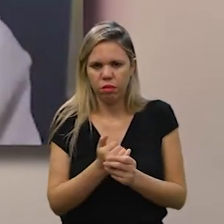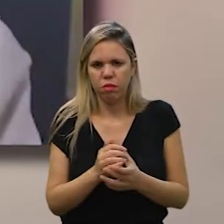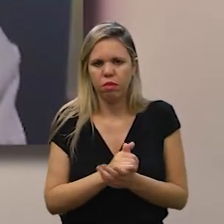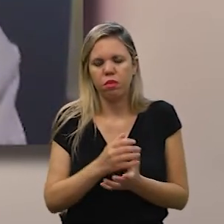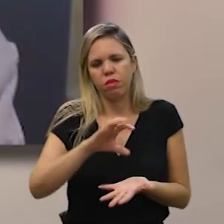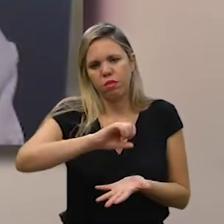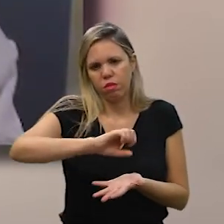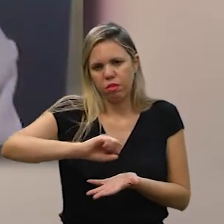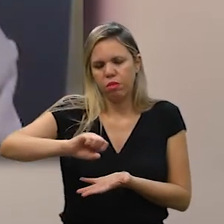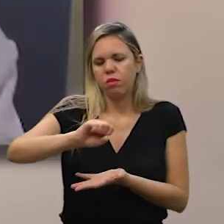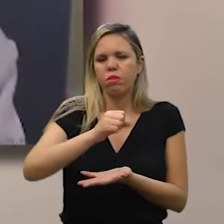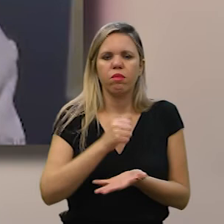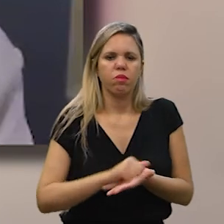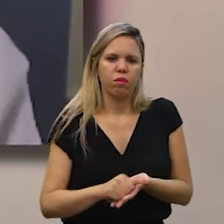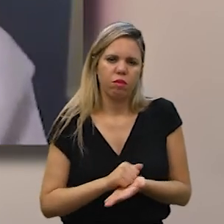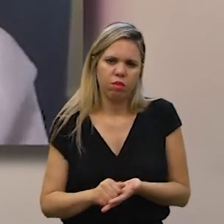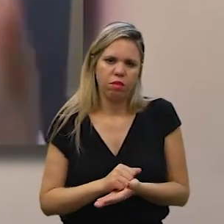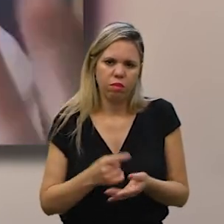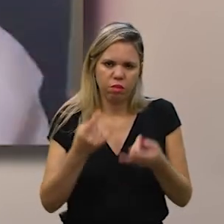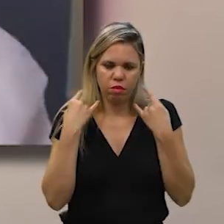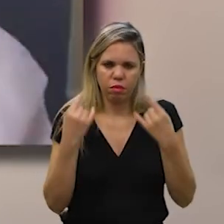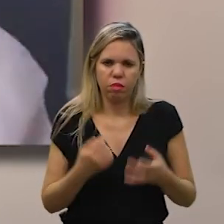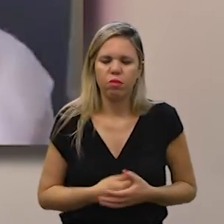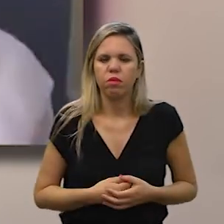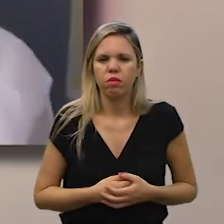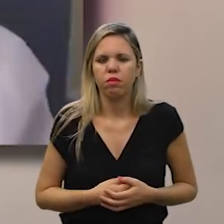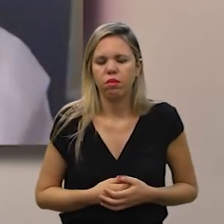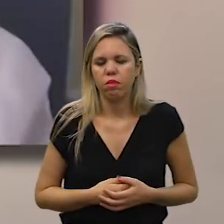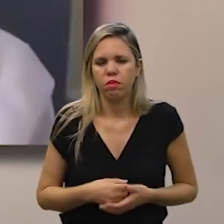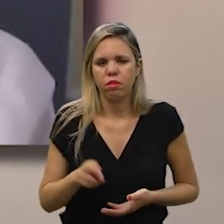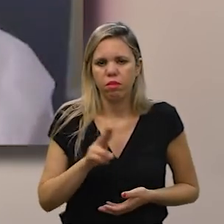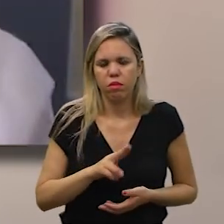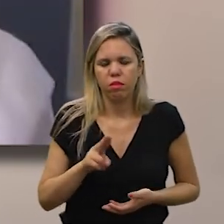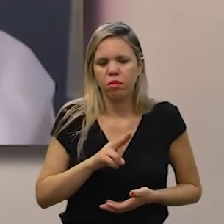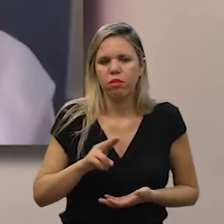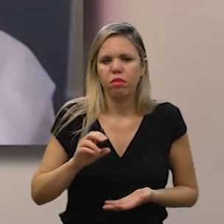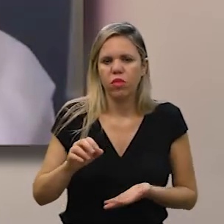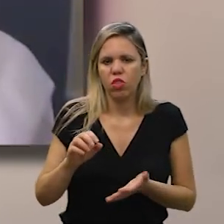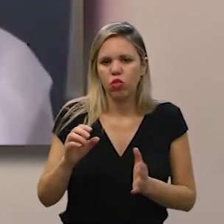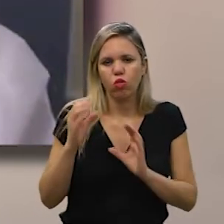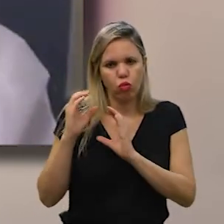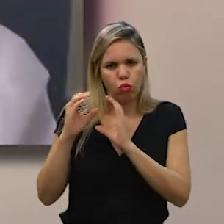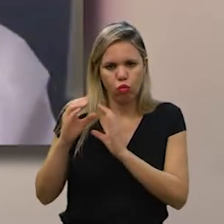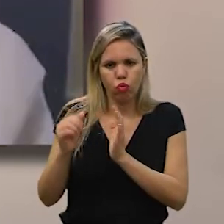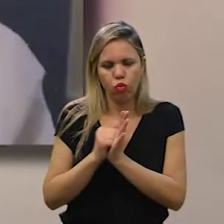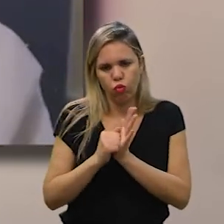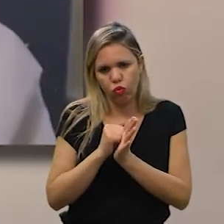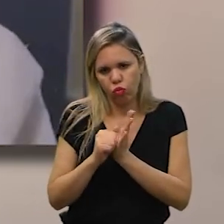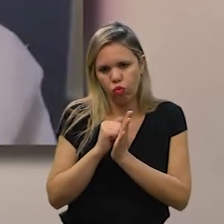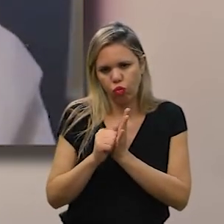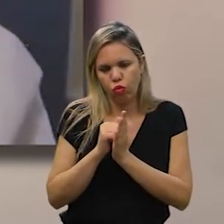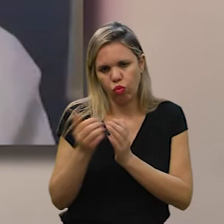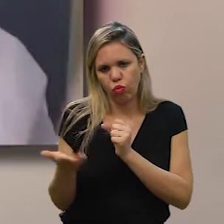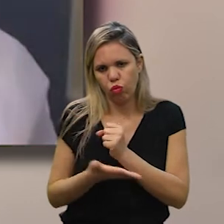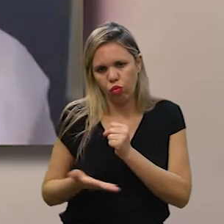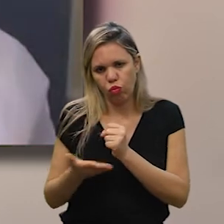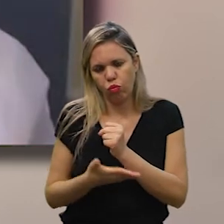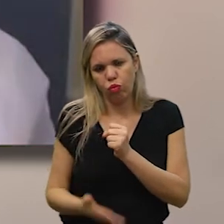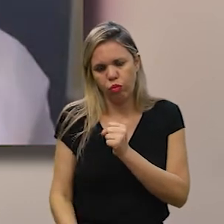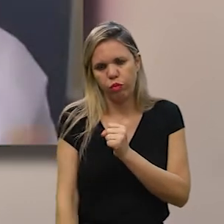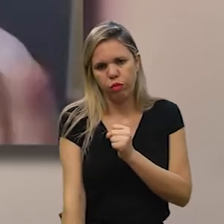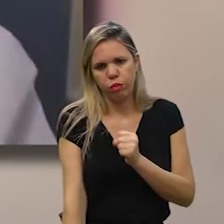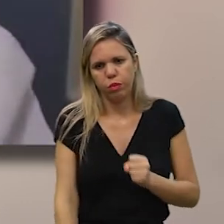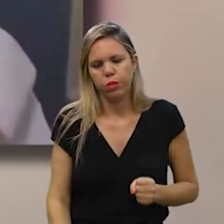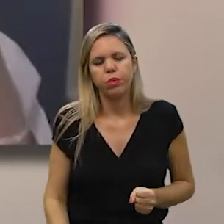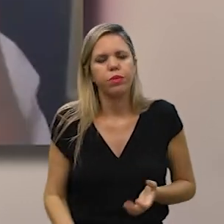sabão em pó que usou para lavar a máscara de pano. Então, usando o sabão de coco, aquele básico, sabão de